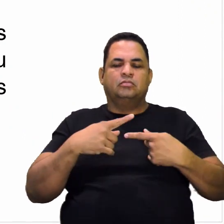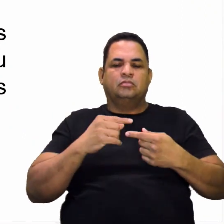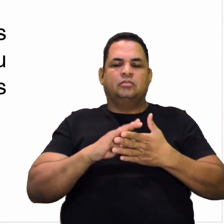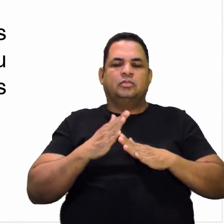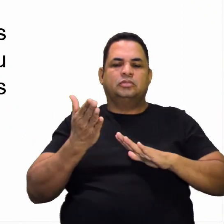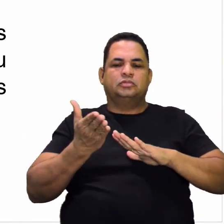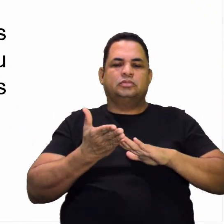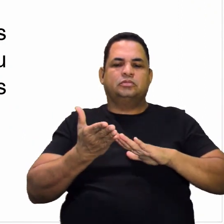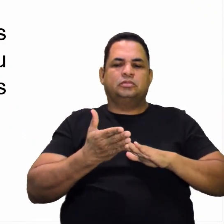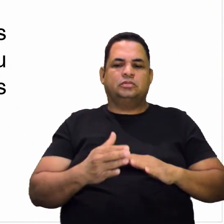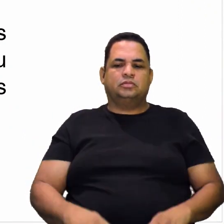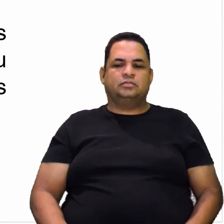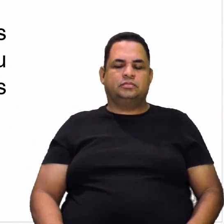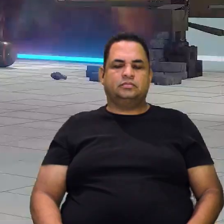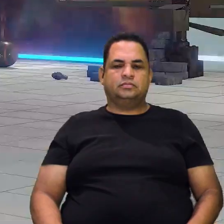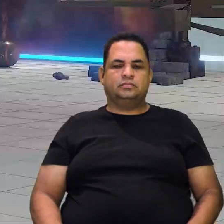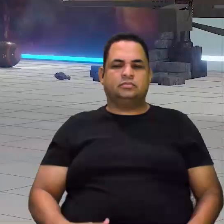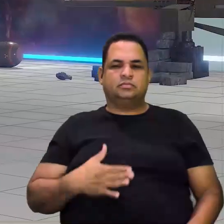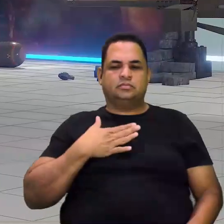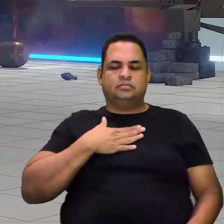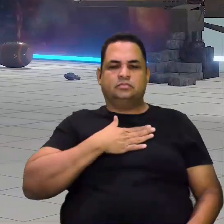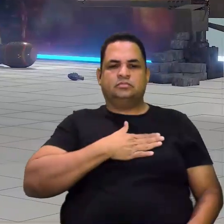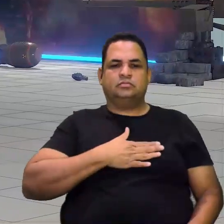Pós-Contemporânea. Meus queridos,